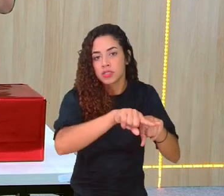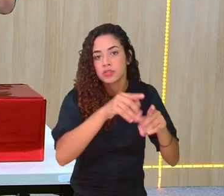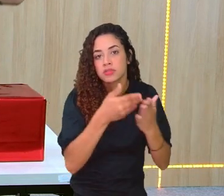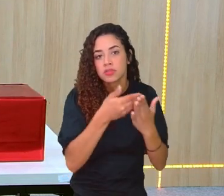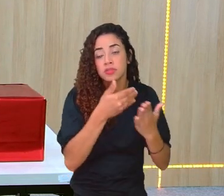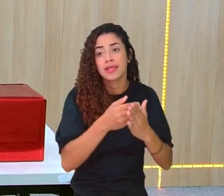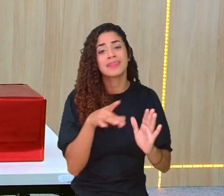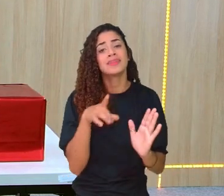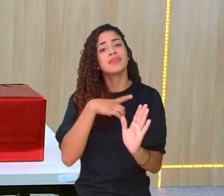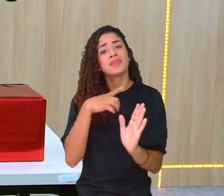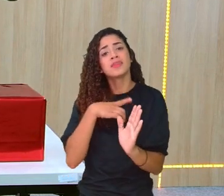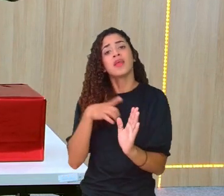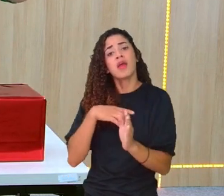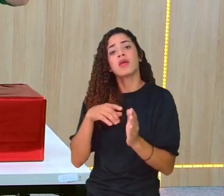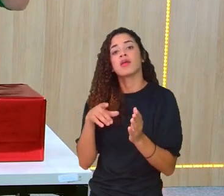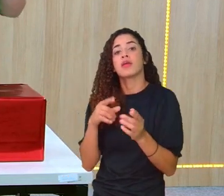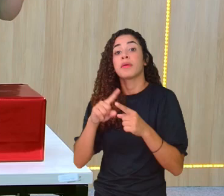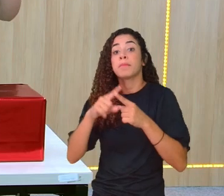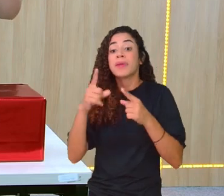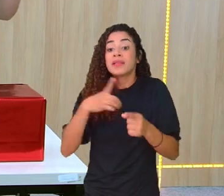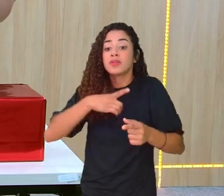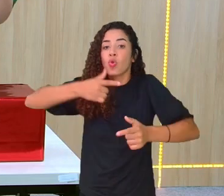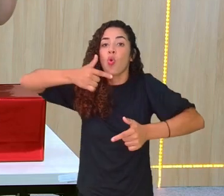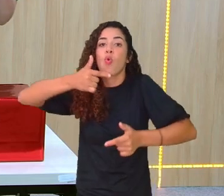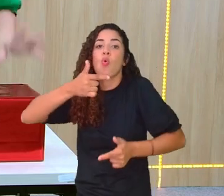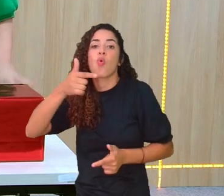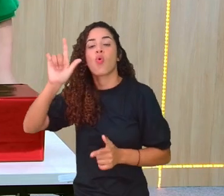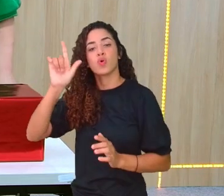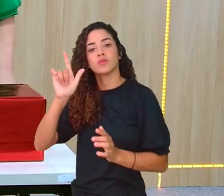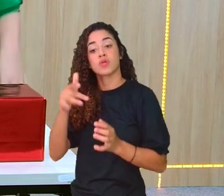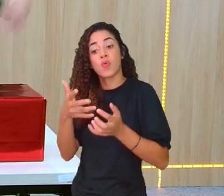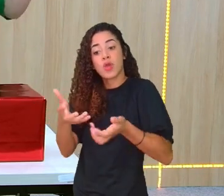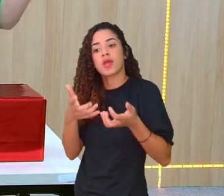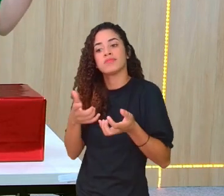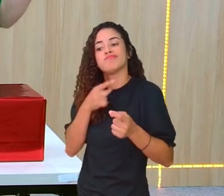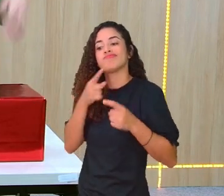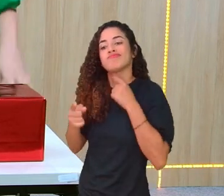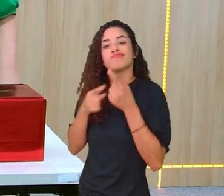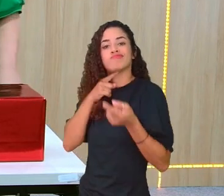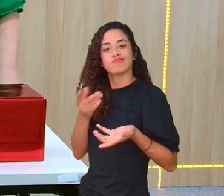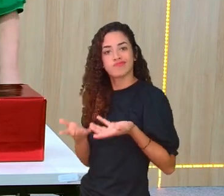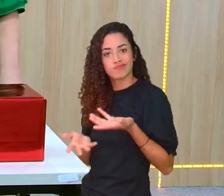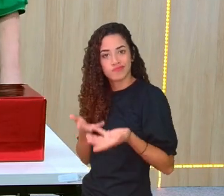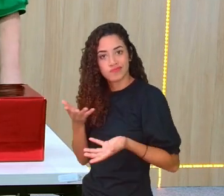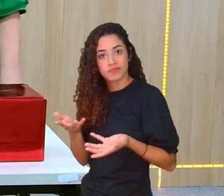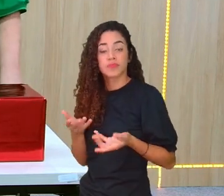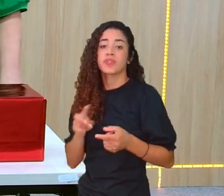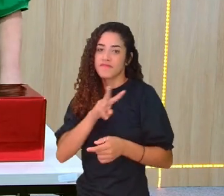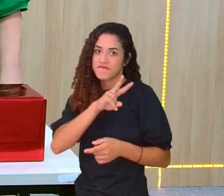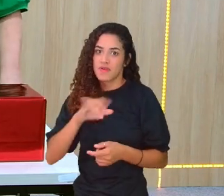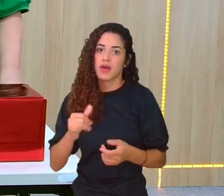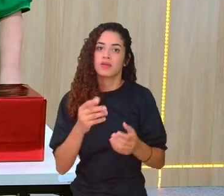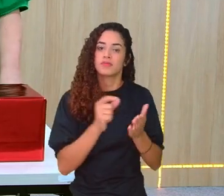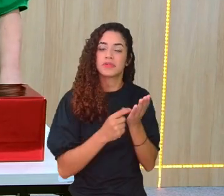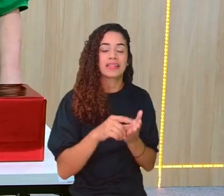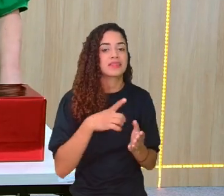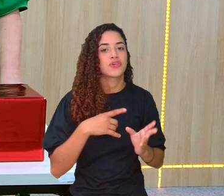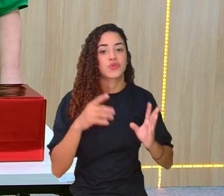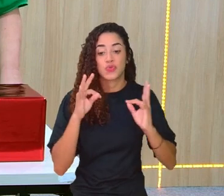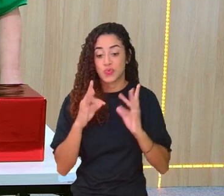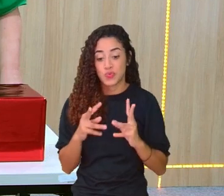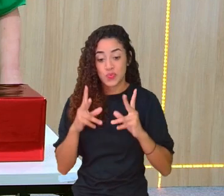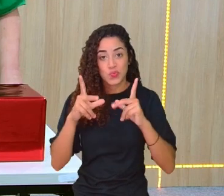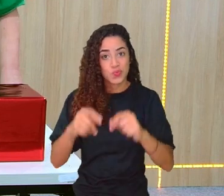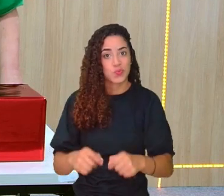tem esse aí, mas também tem outro. Eu queria tirar umas dúvidas. Vai lá, no aplicativo tem todas. Você pode tirar